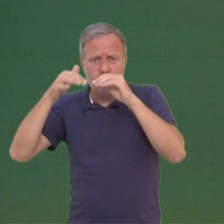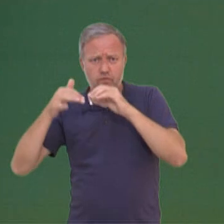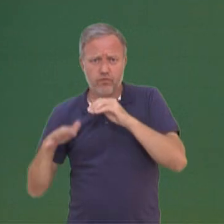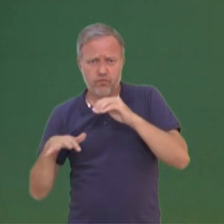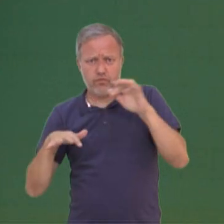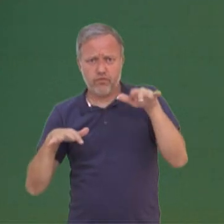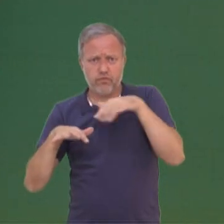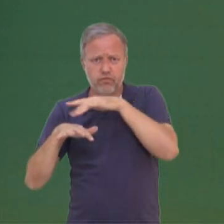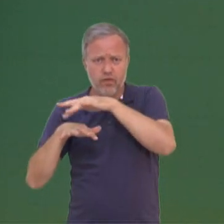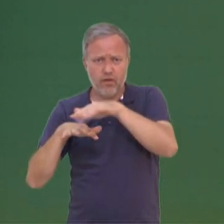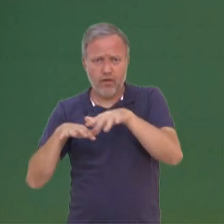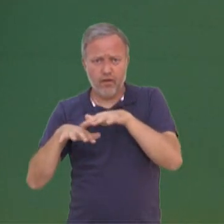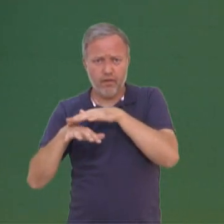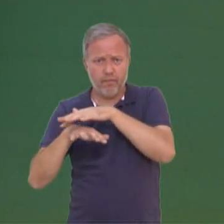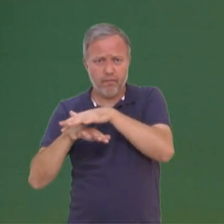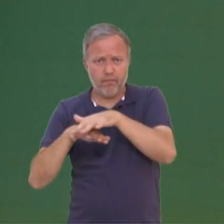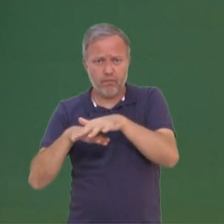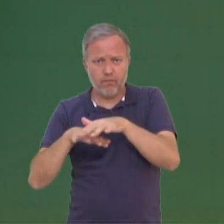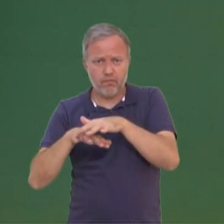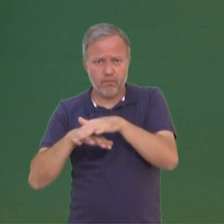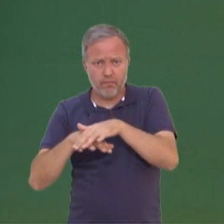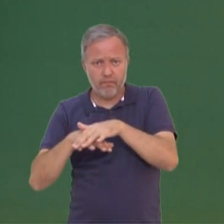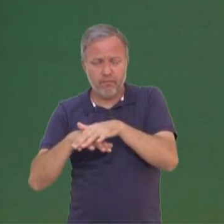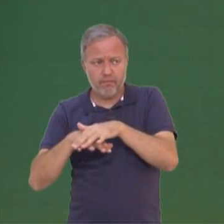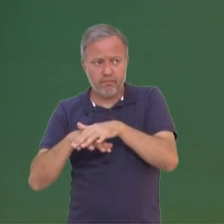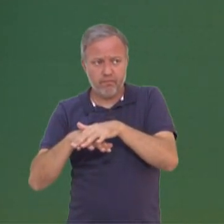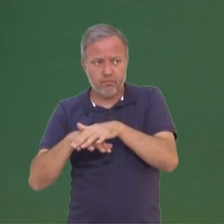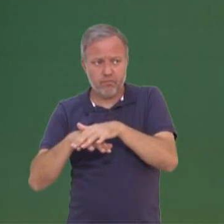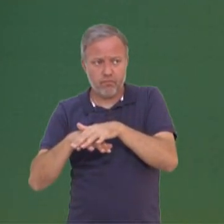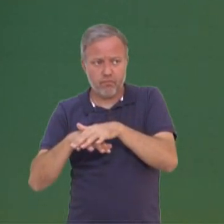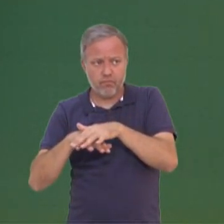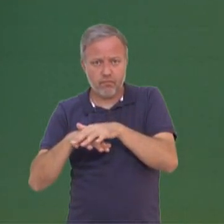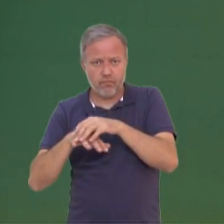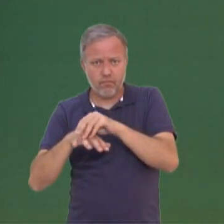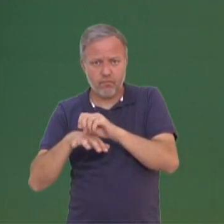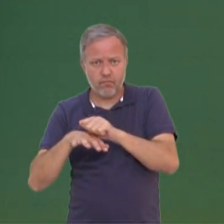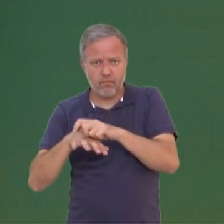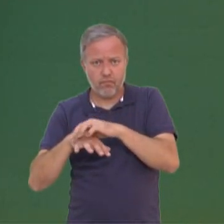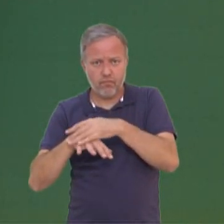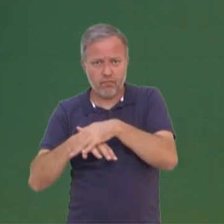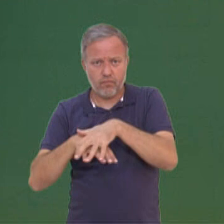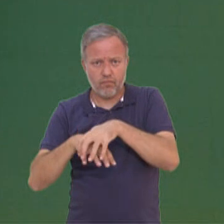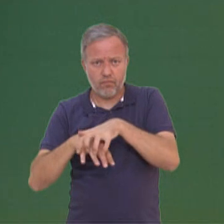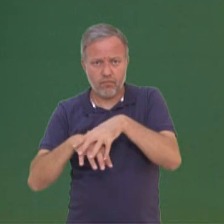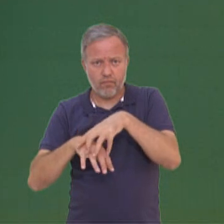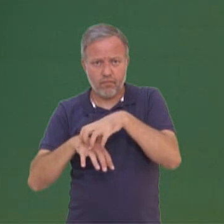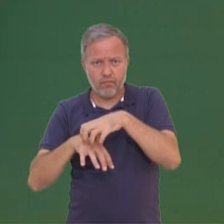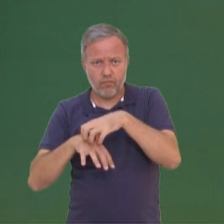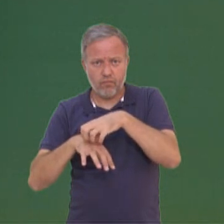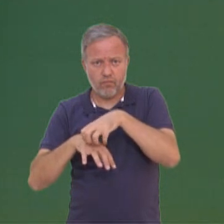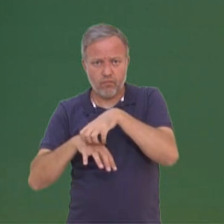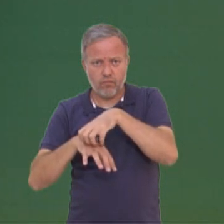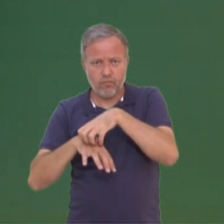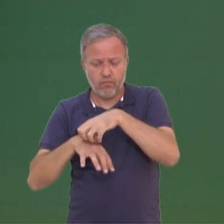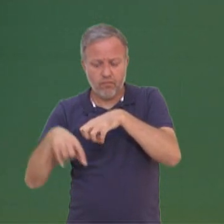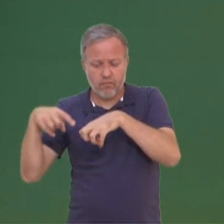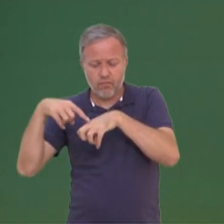esse esporo se desenvolve, porque é nutritivo, e em algum tempo a gente vai ver aquele bolor acontecendo ali em cima. Entenderam?